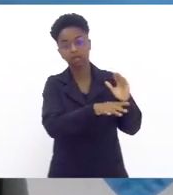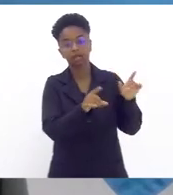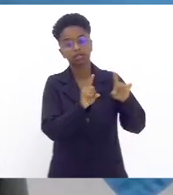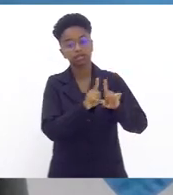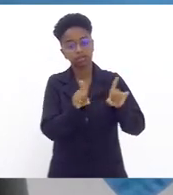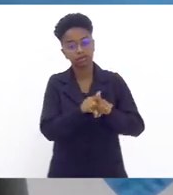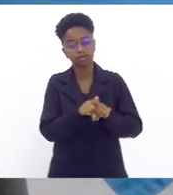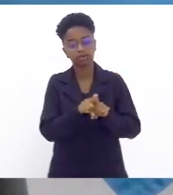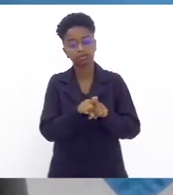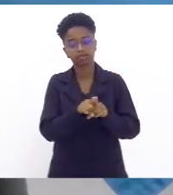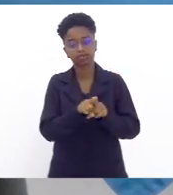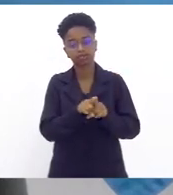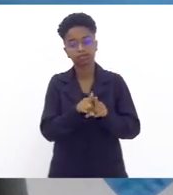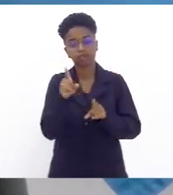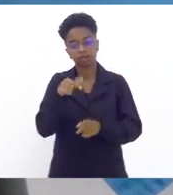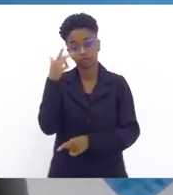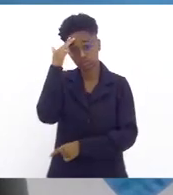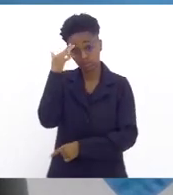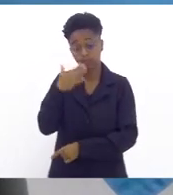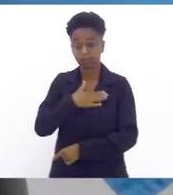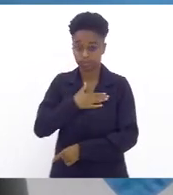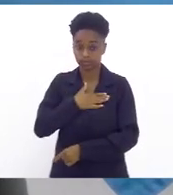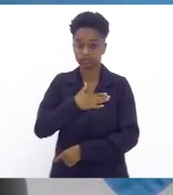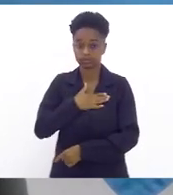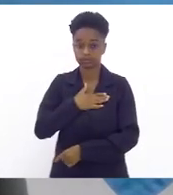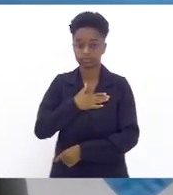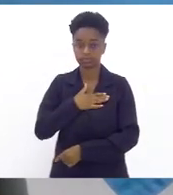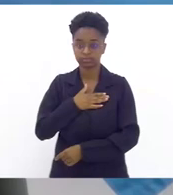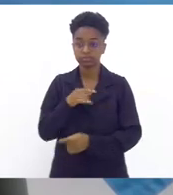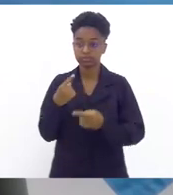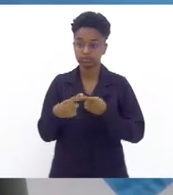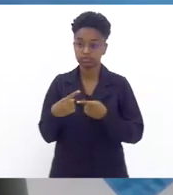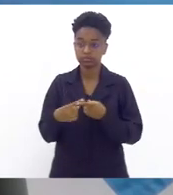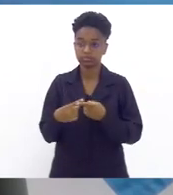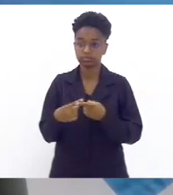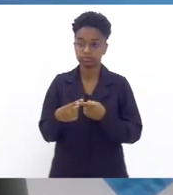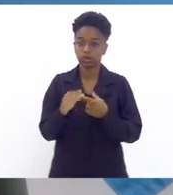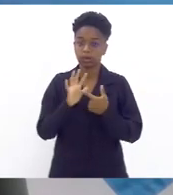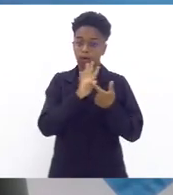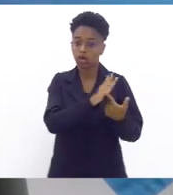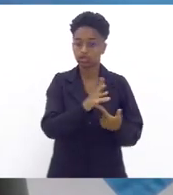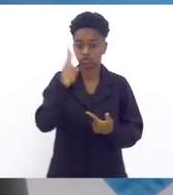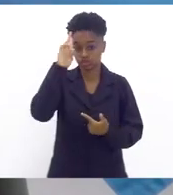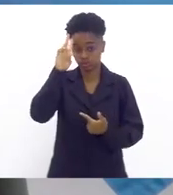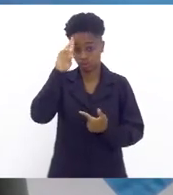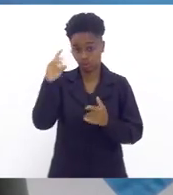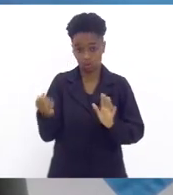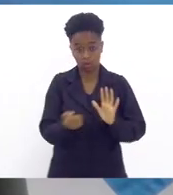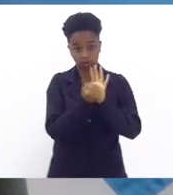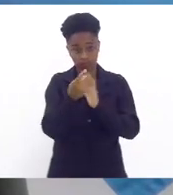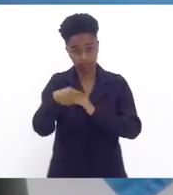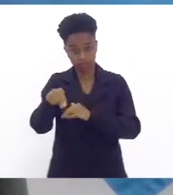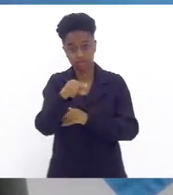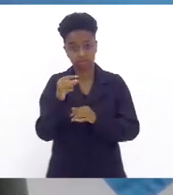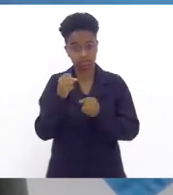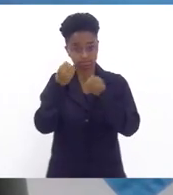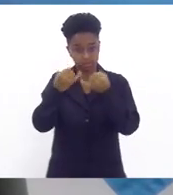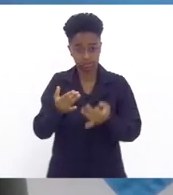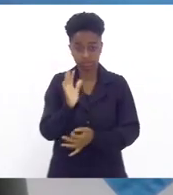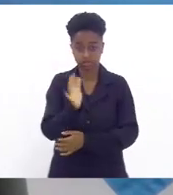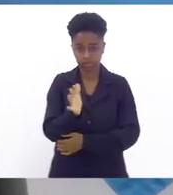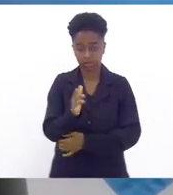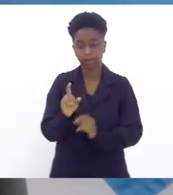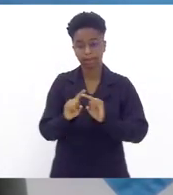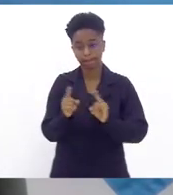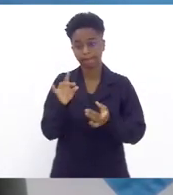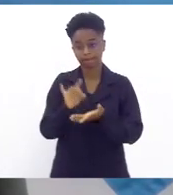uma é um se tornou um sonho para mim apesar de trazer toda a história que vocês trazem isso de fato